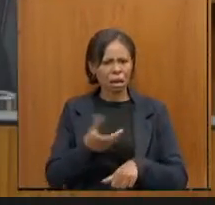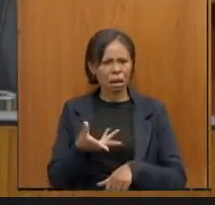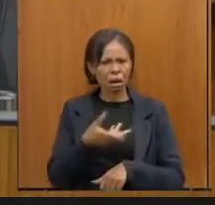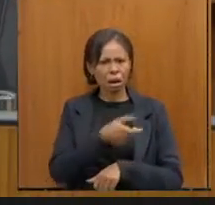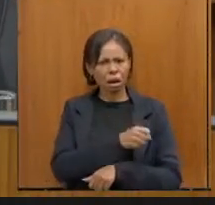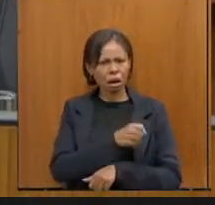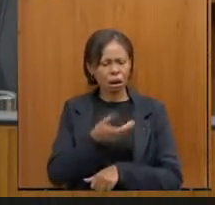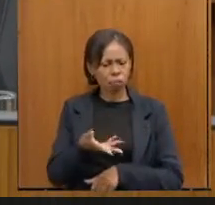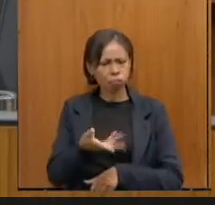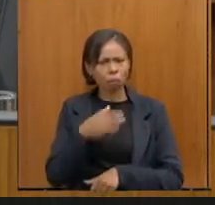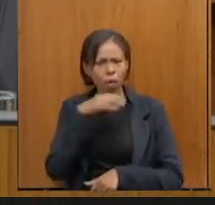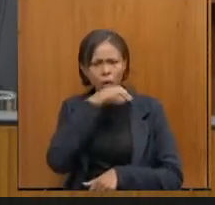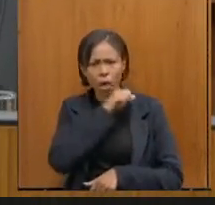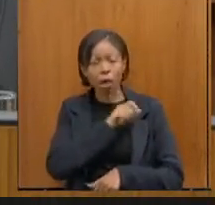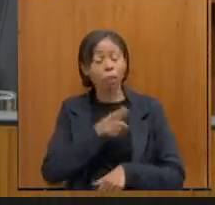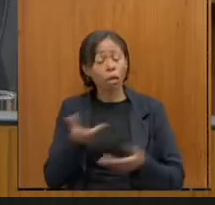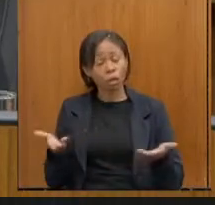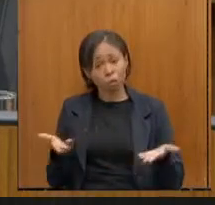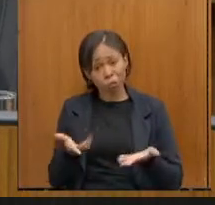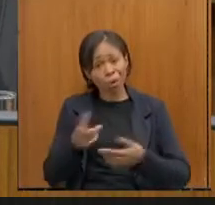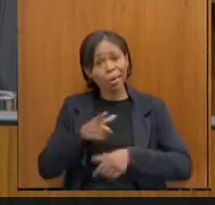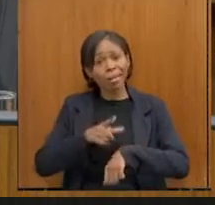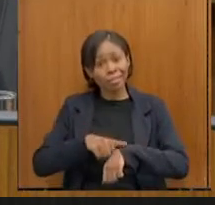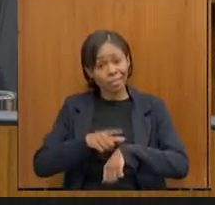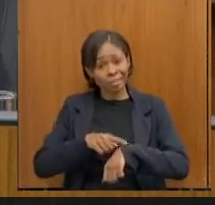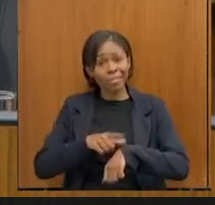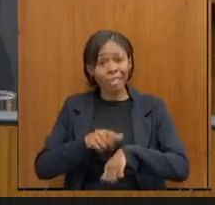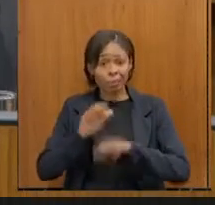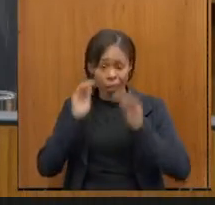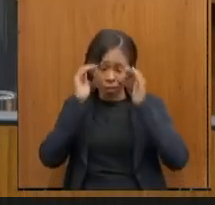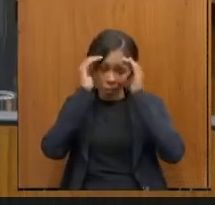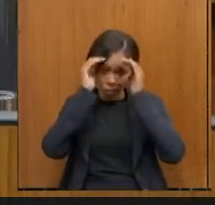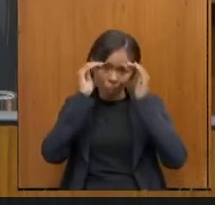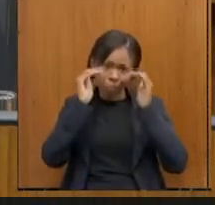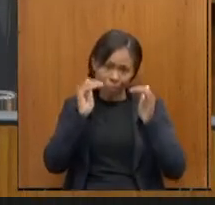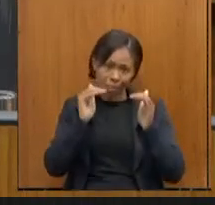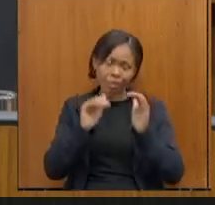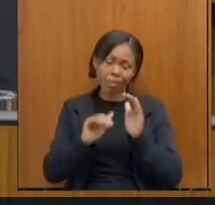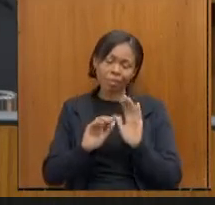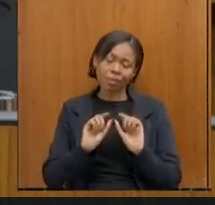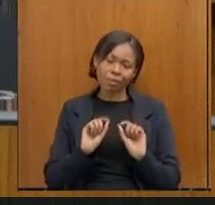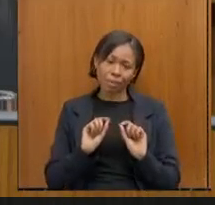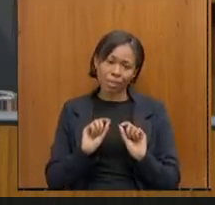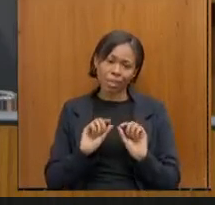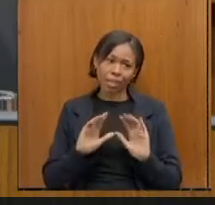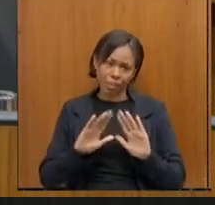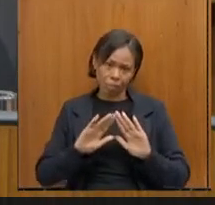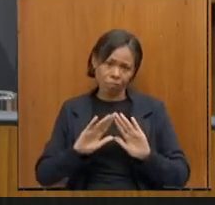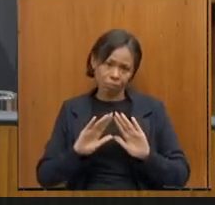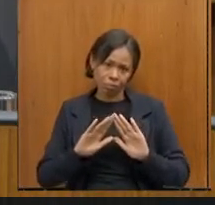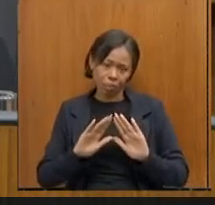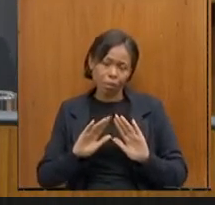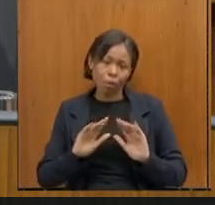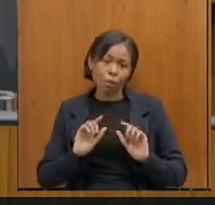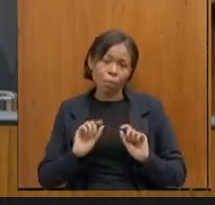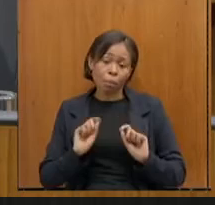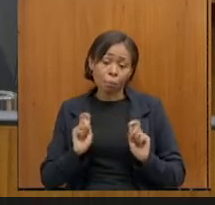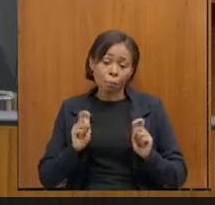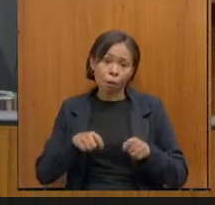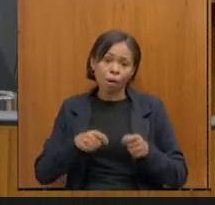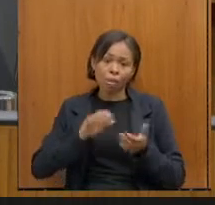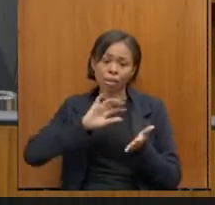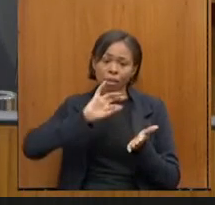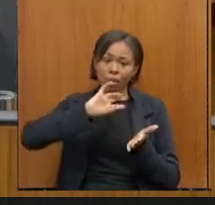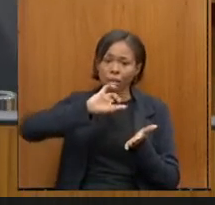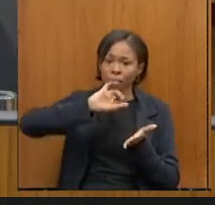pele estamos agora no tempo desta casa que a gente respeita para que a gente possa ter é obviamente a nossa sanção